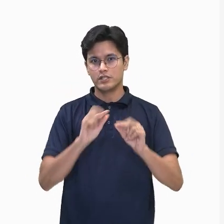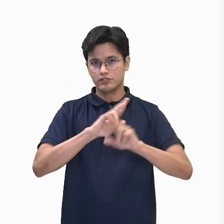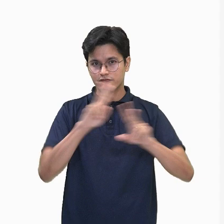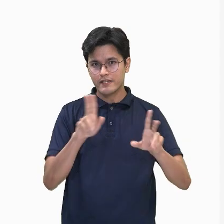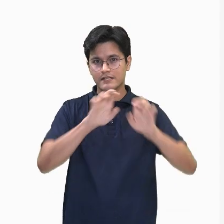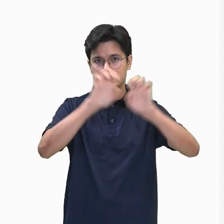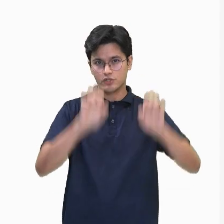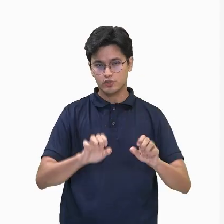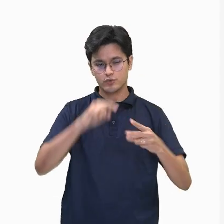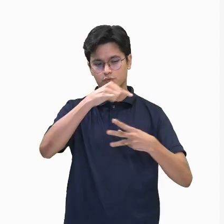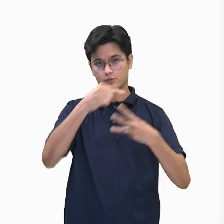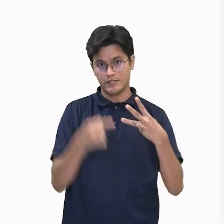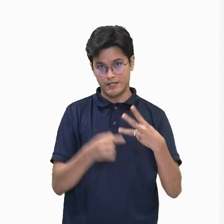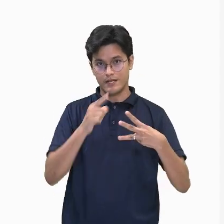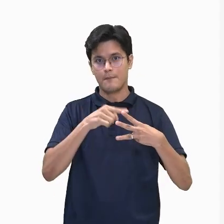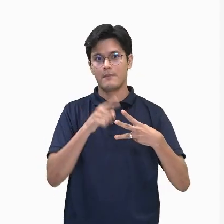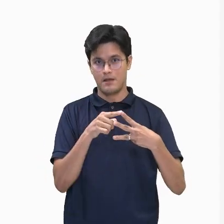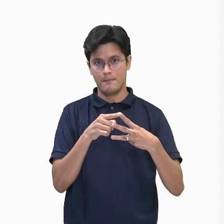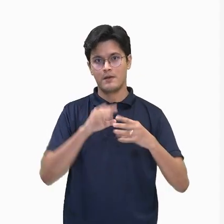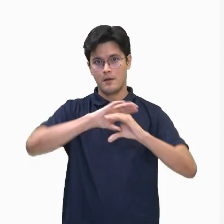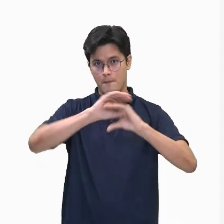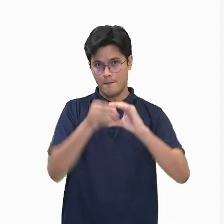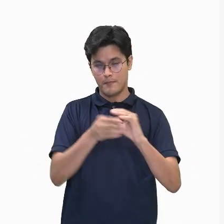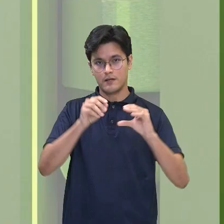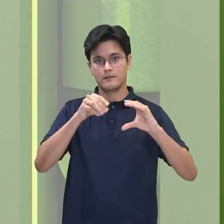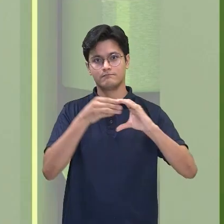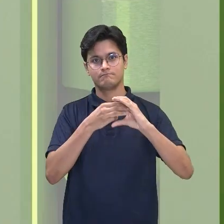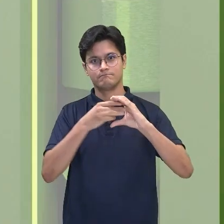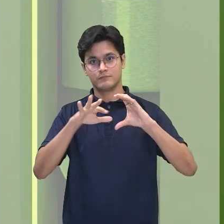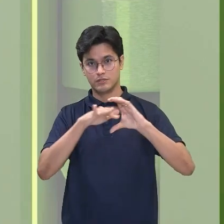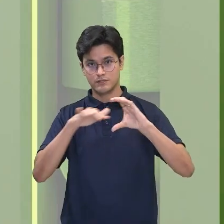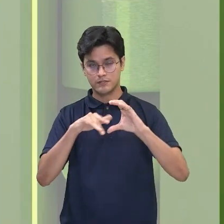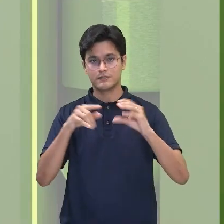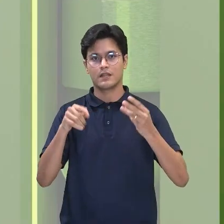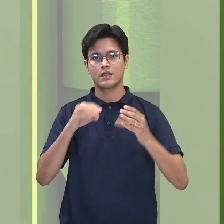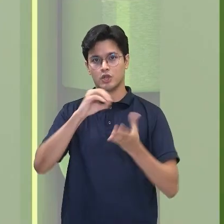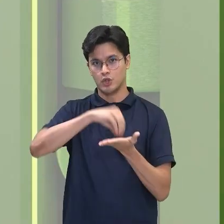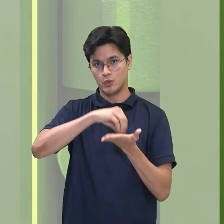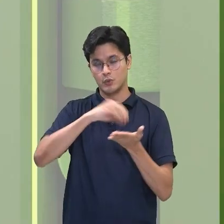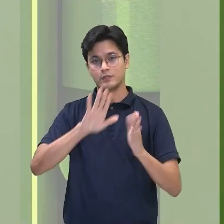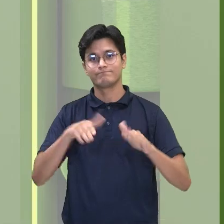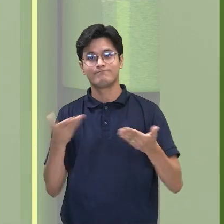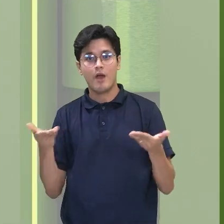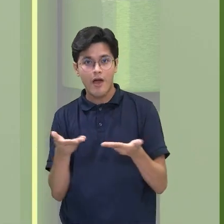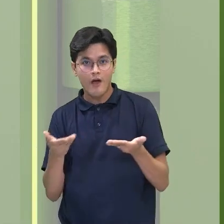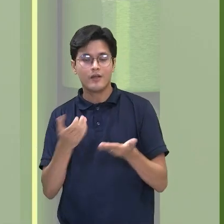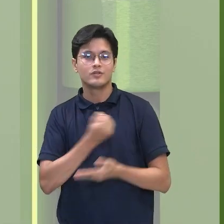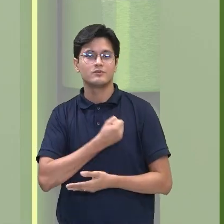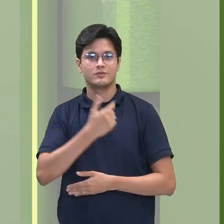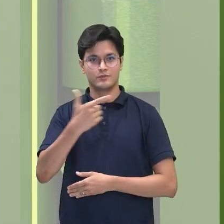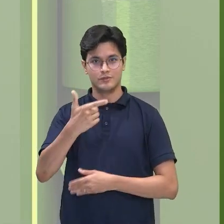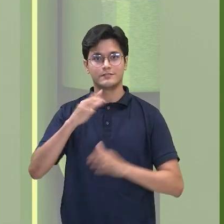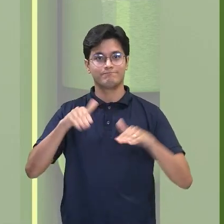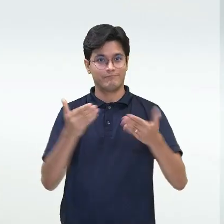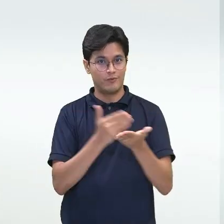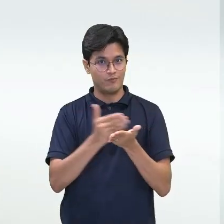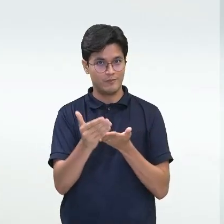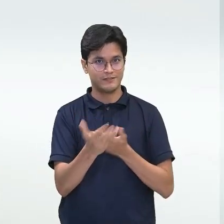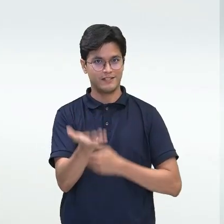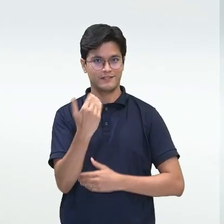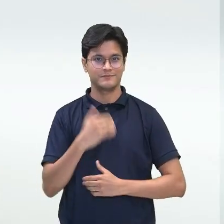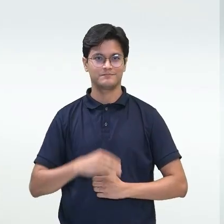membrana plasmática, citoplasma e núcleo, é a nossa aula número 2. Então, vamos começar?